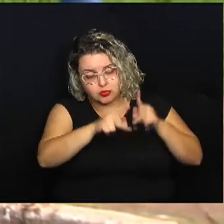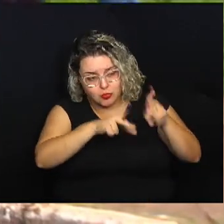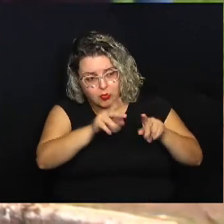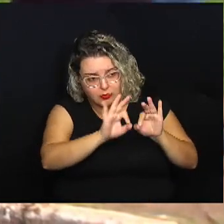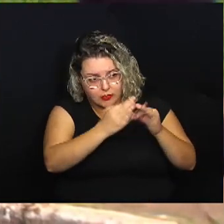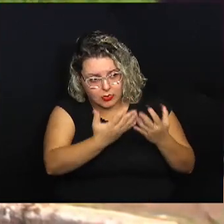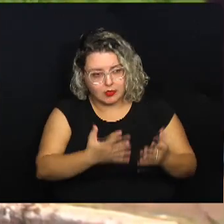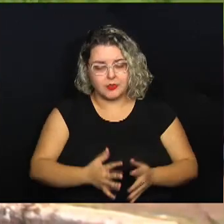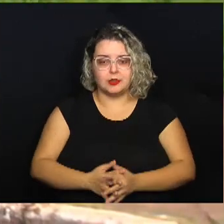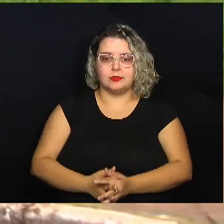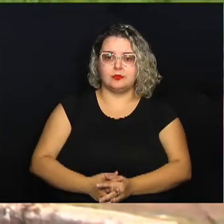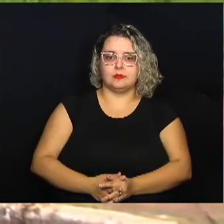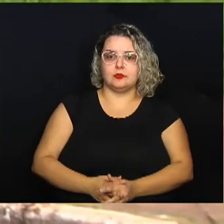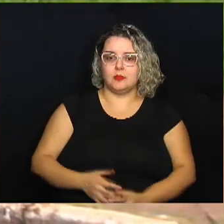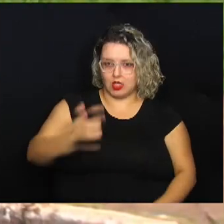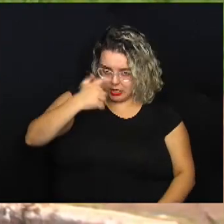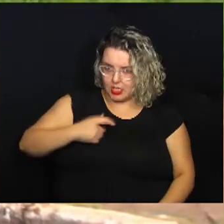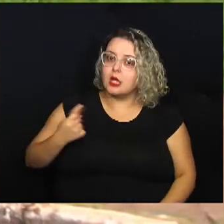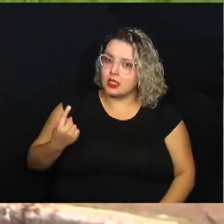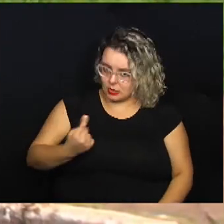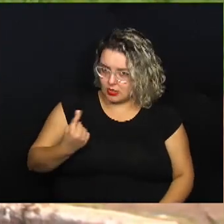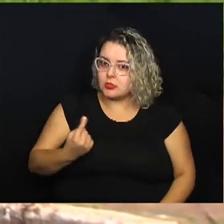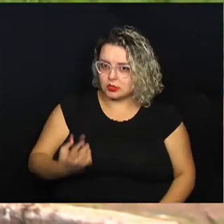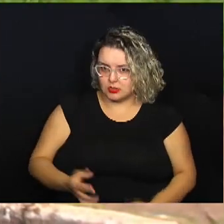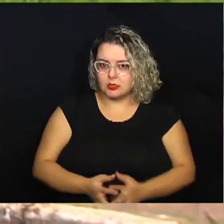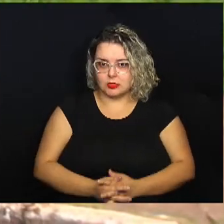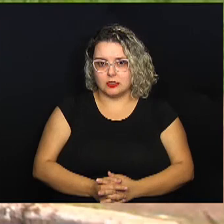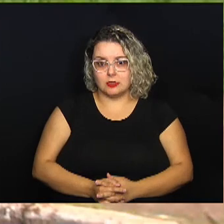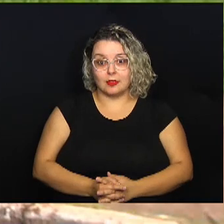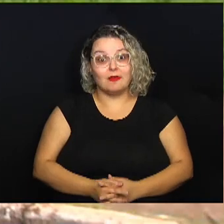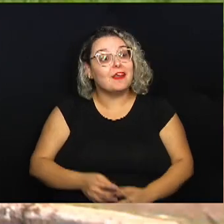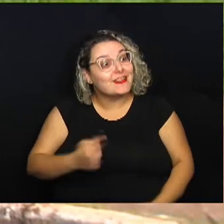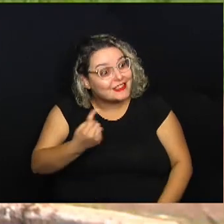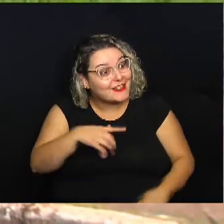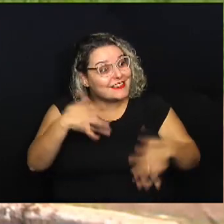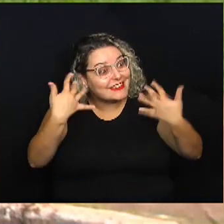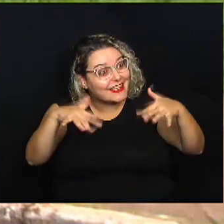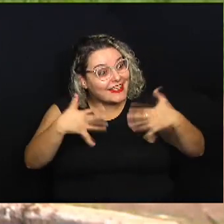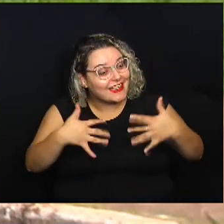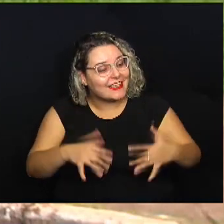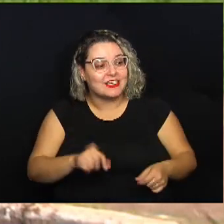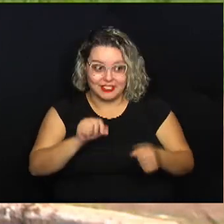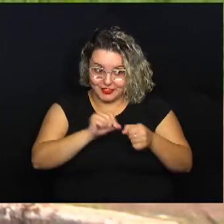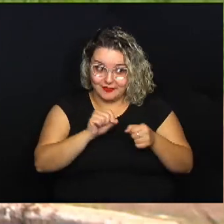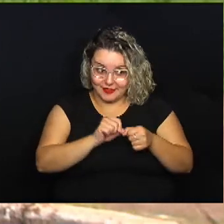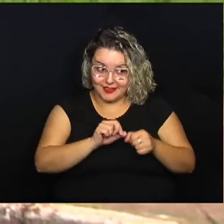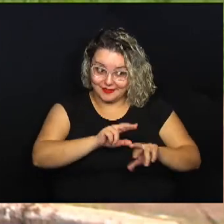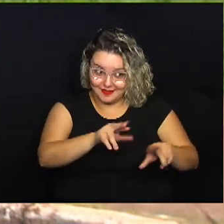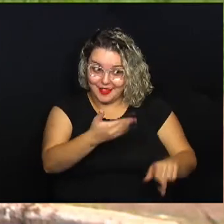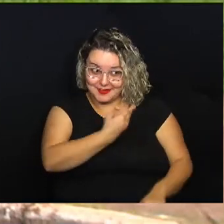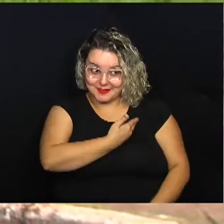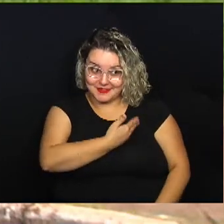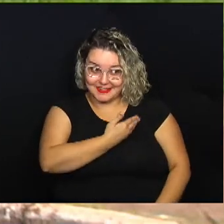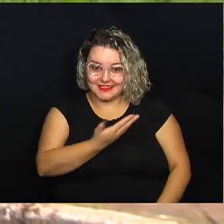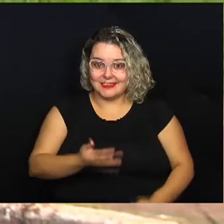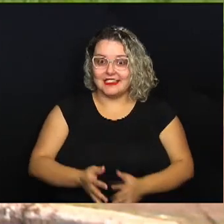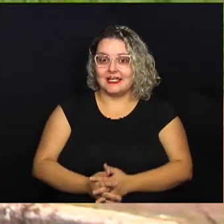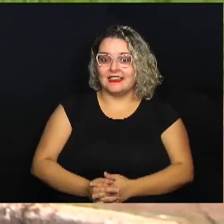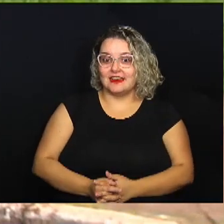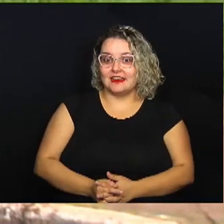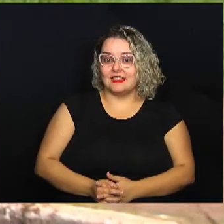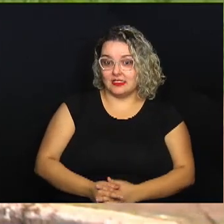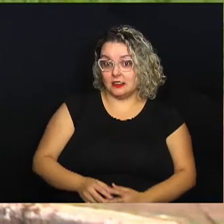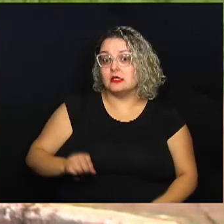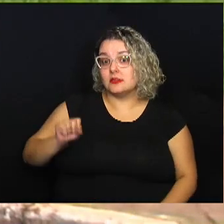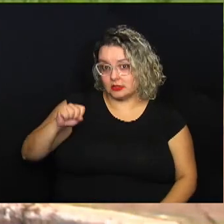família? Eu vim sozinha. Veio sozinha? Já fez muitos amigos por aqui?